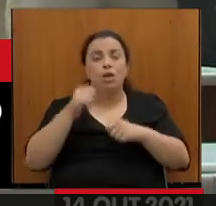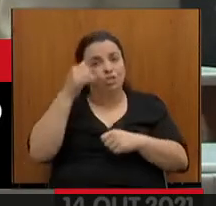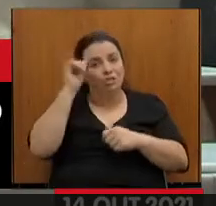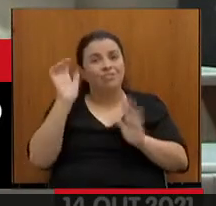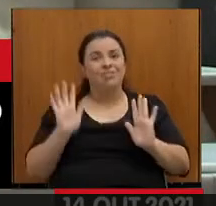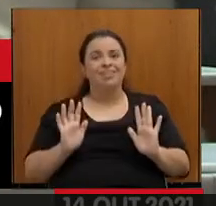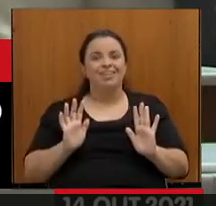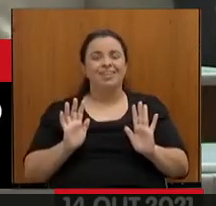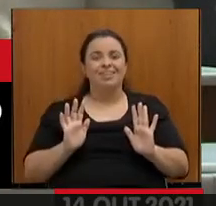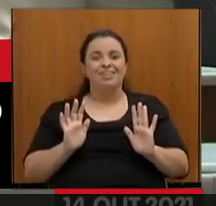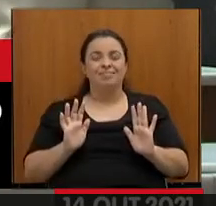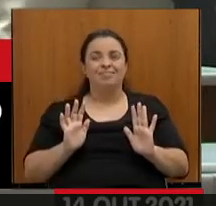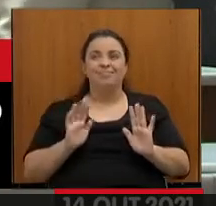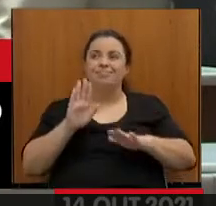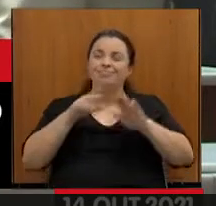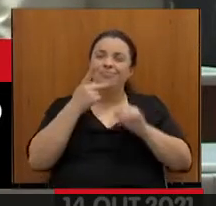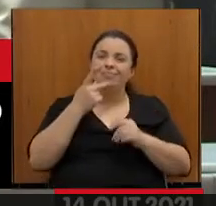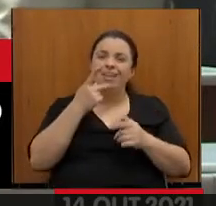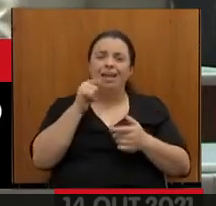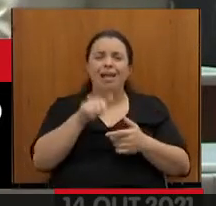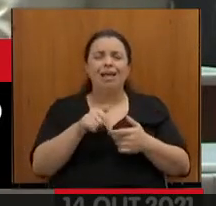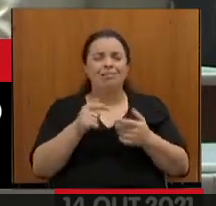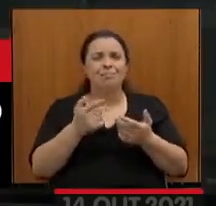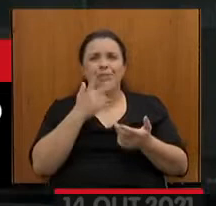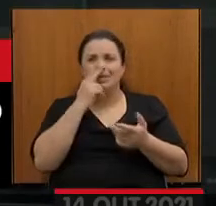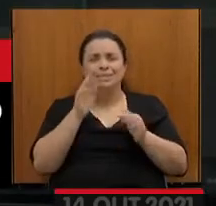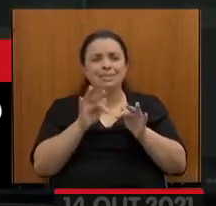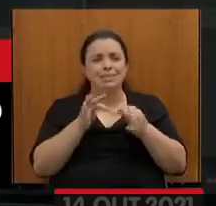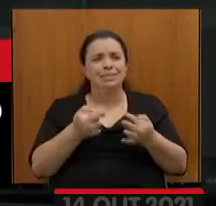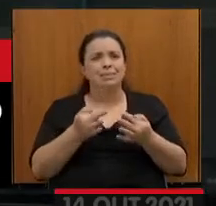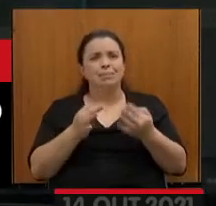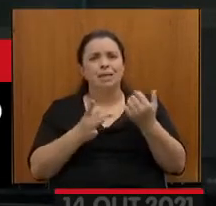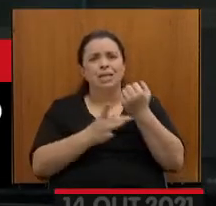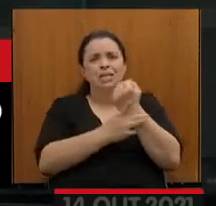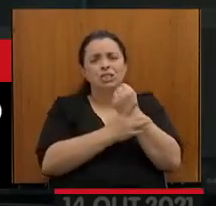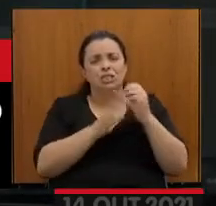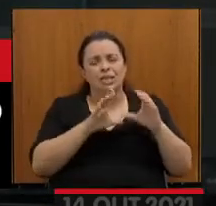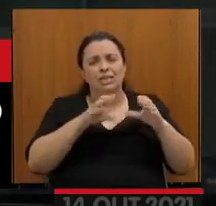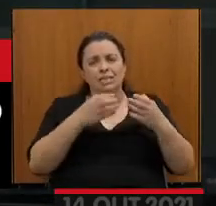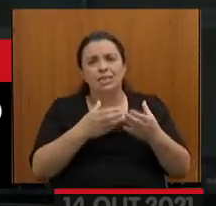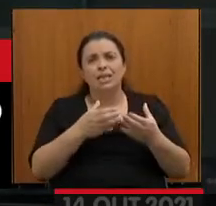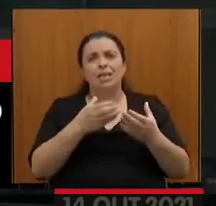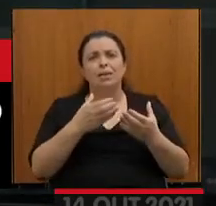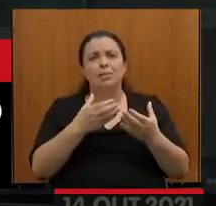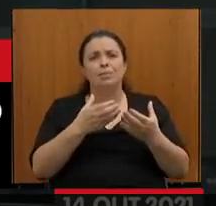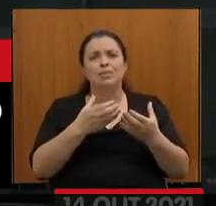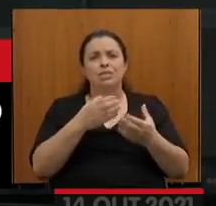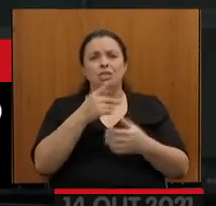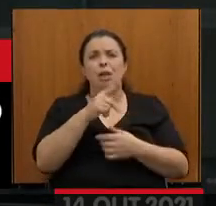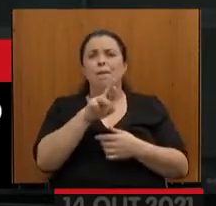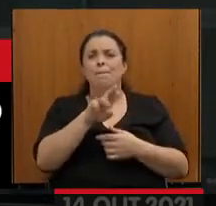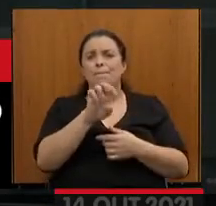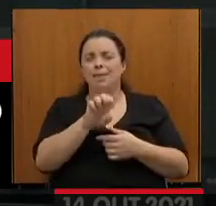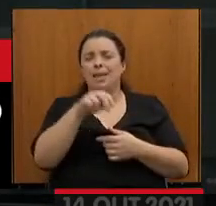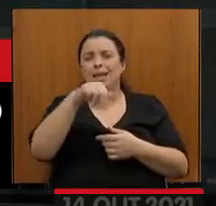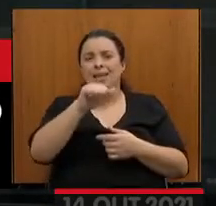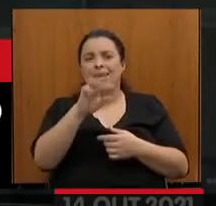é uma coisa tão singela, garantir que as equipes de pré-natal estejam completas e que cada gestante